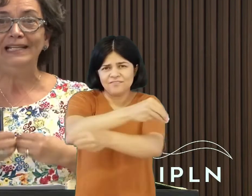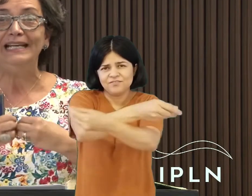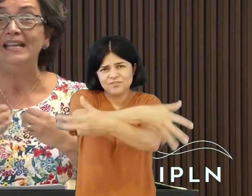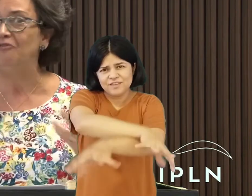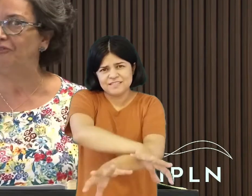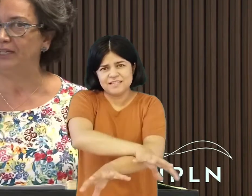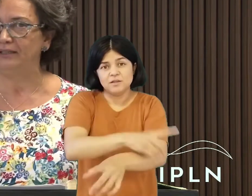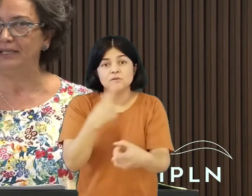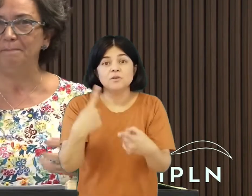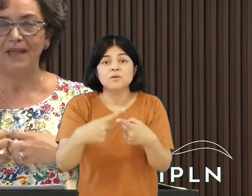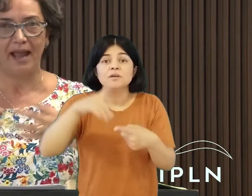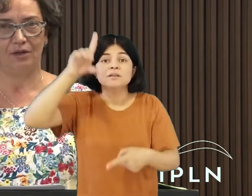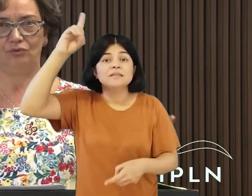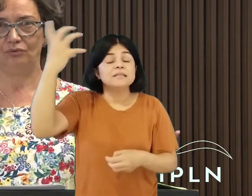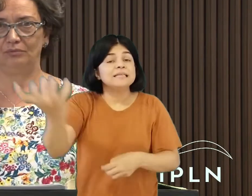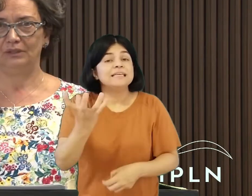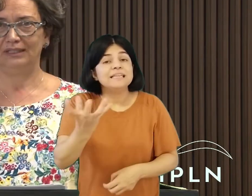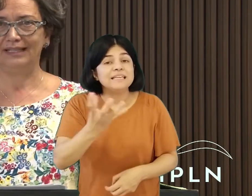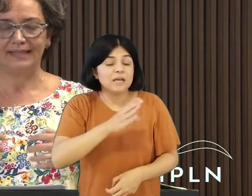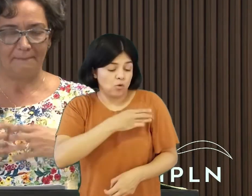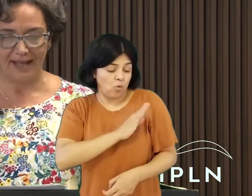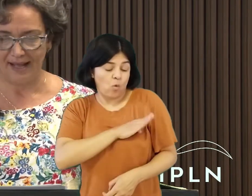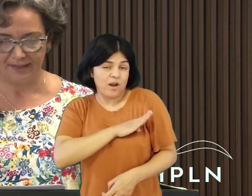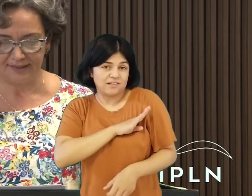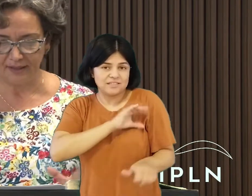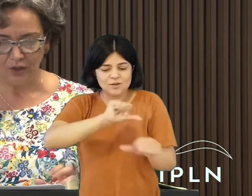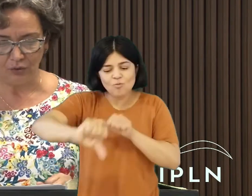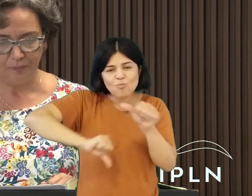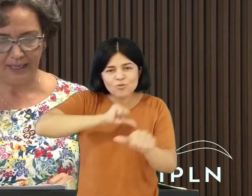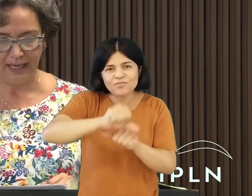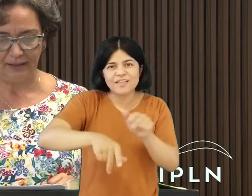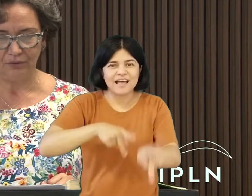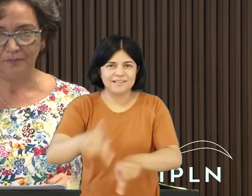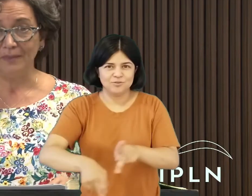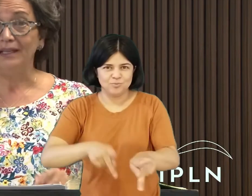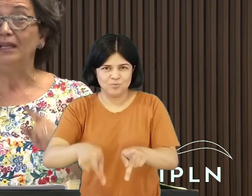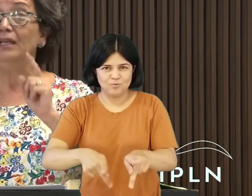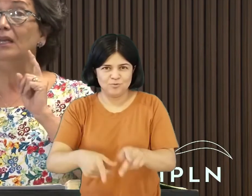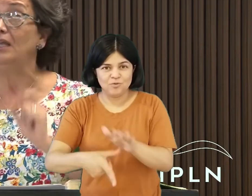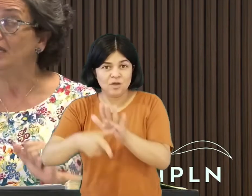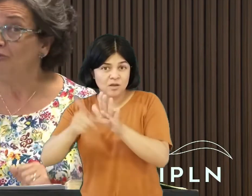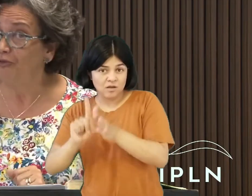povo livre, liberto das amarras do pecado.